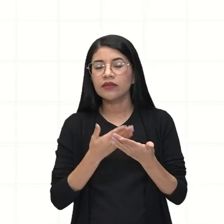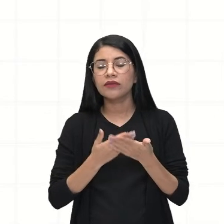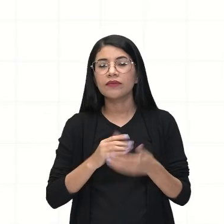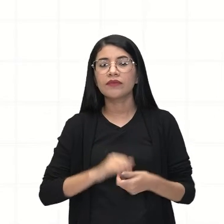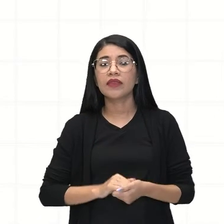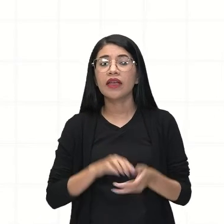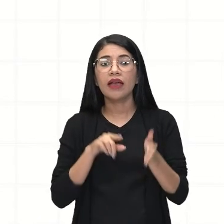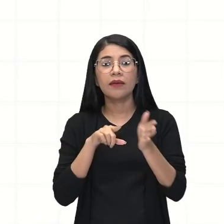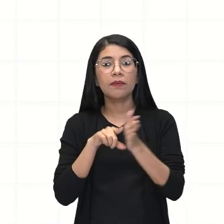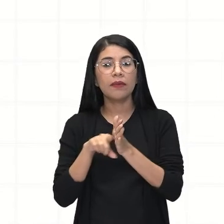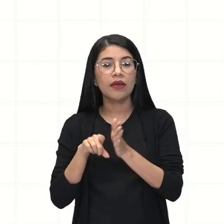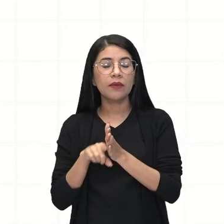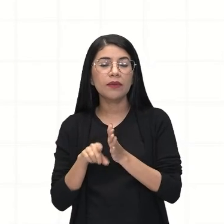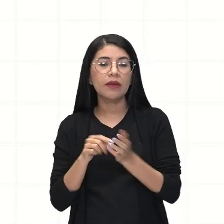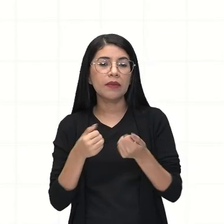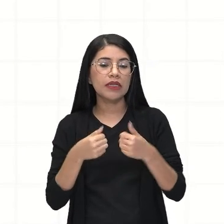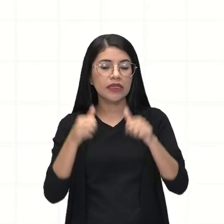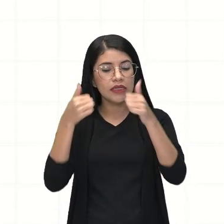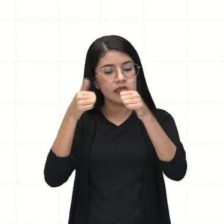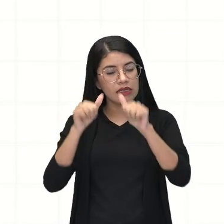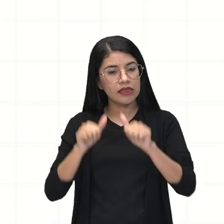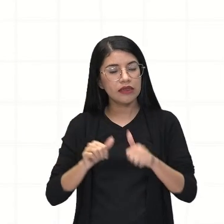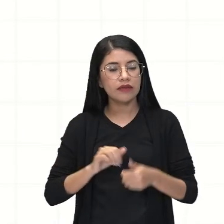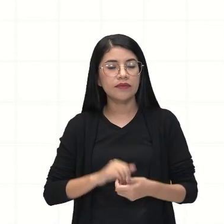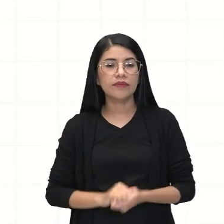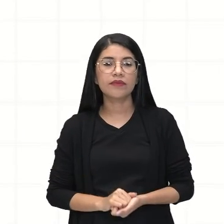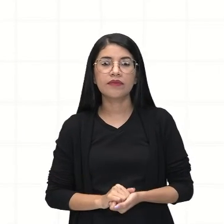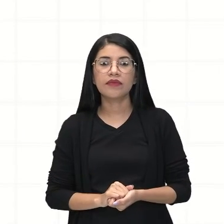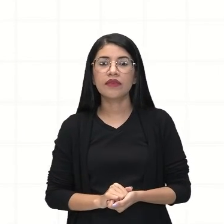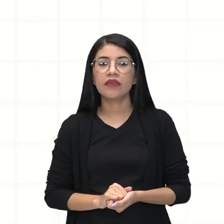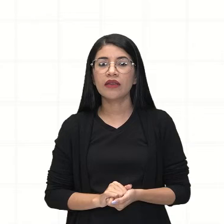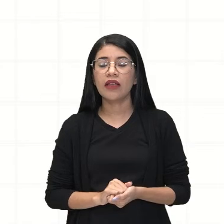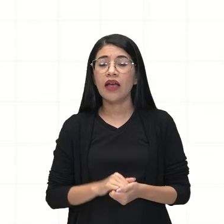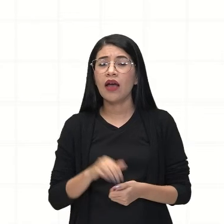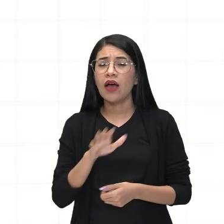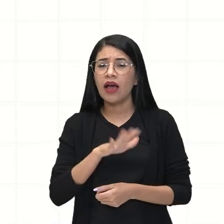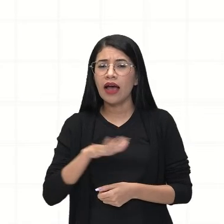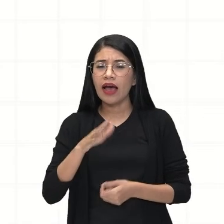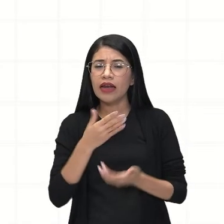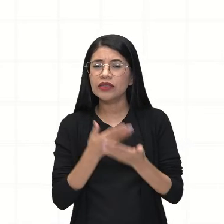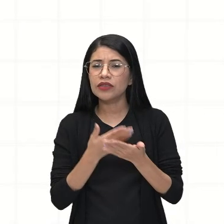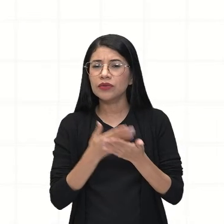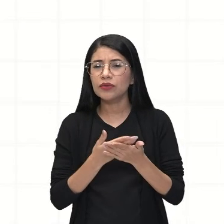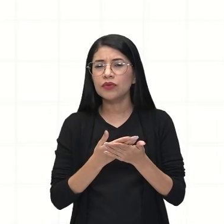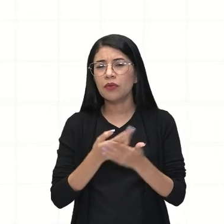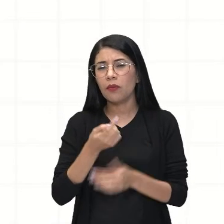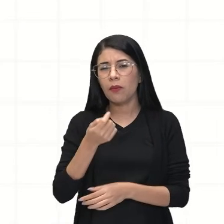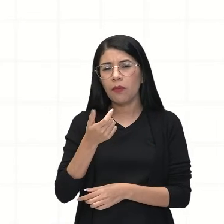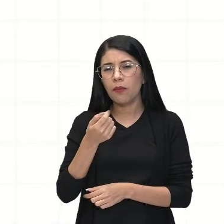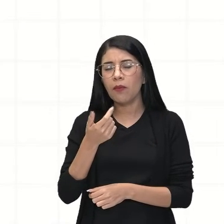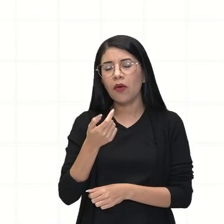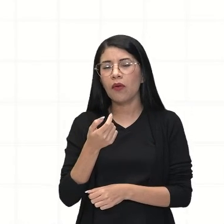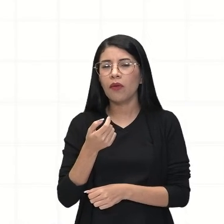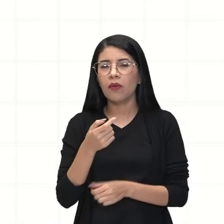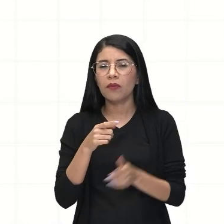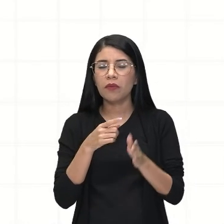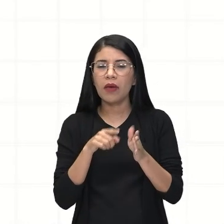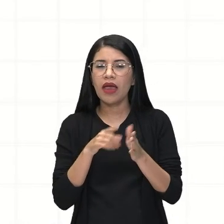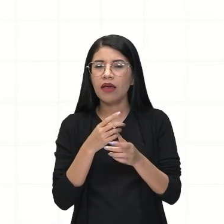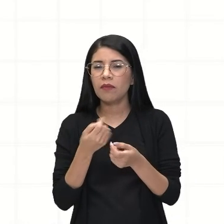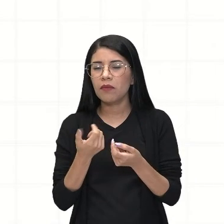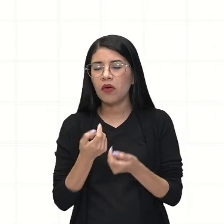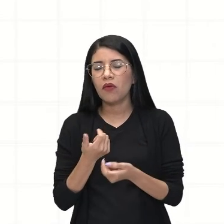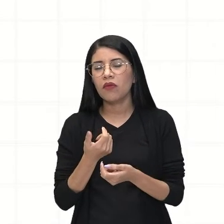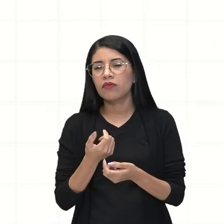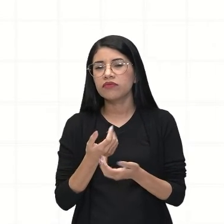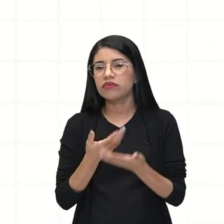perguntinhas, né, que a gente já tem até a resposta. Qual a área menos procurada? Se a gente olhar no gráfico, a área menos procurada